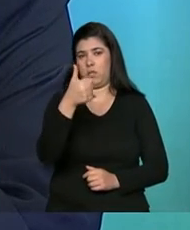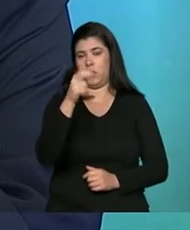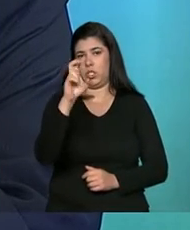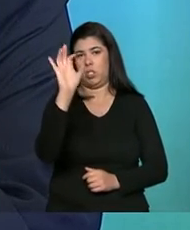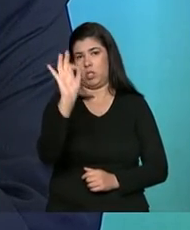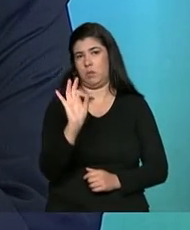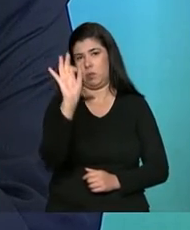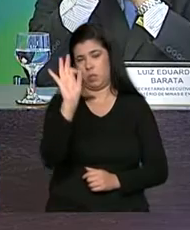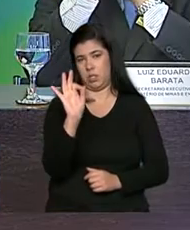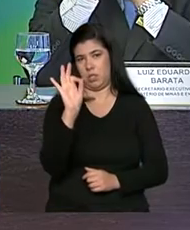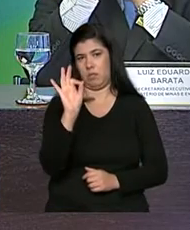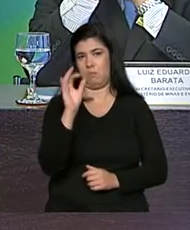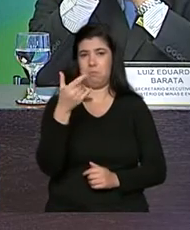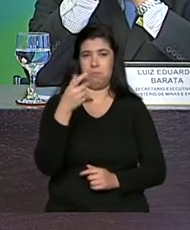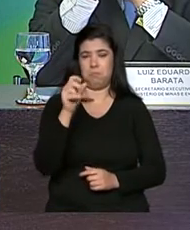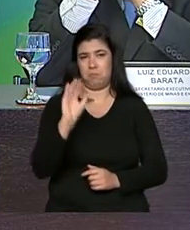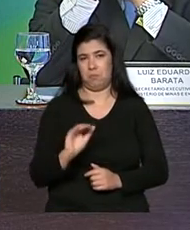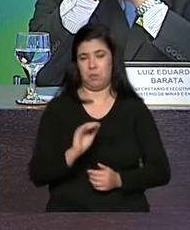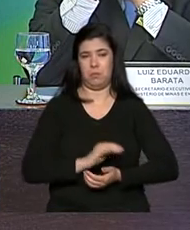20 por cento